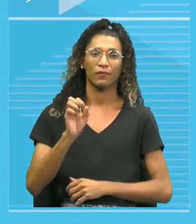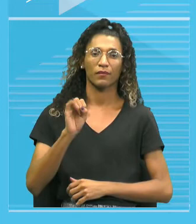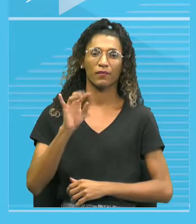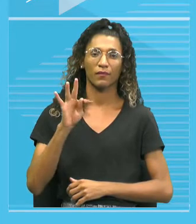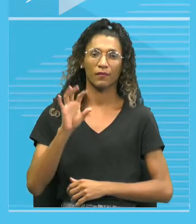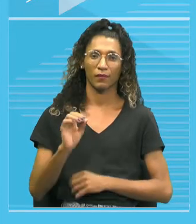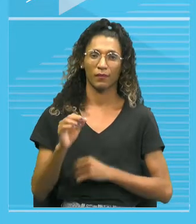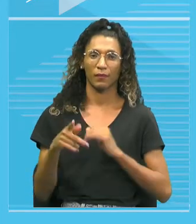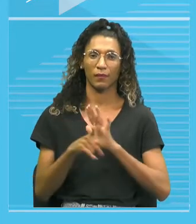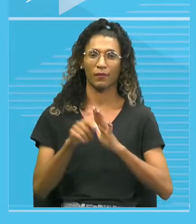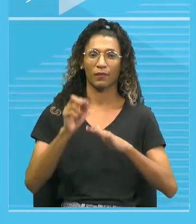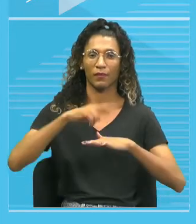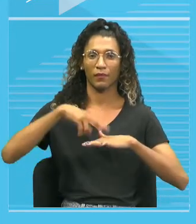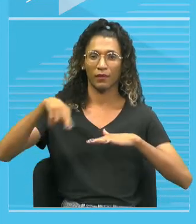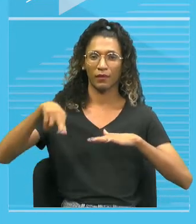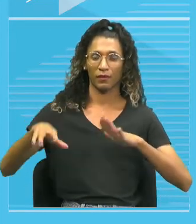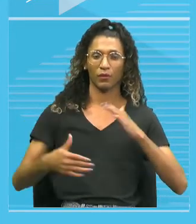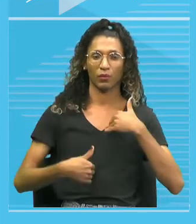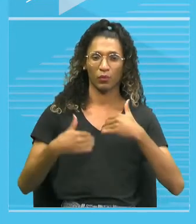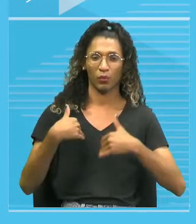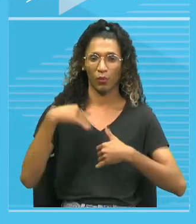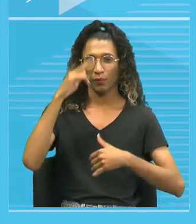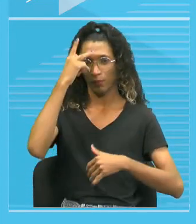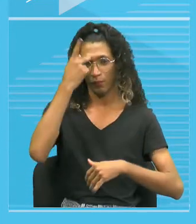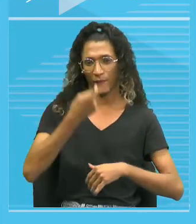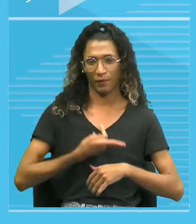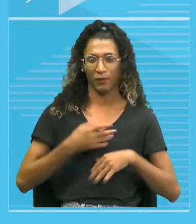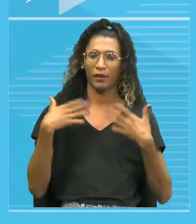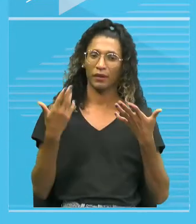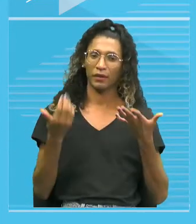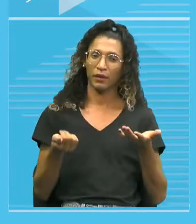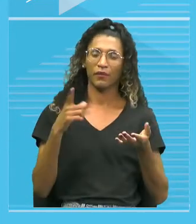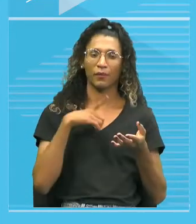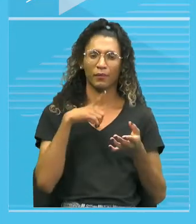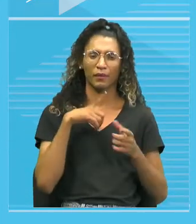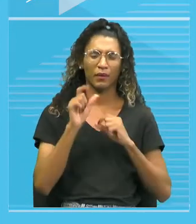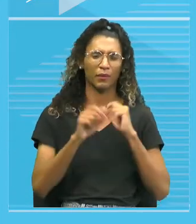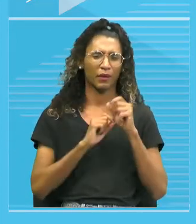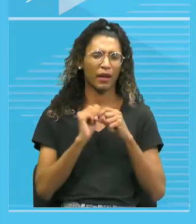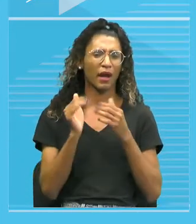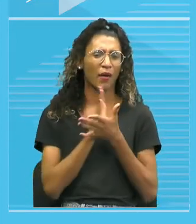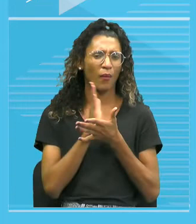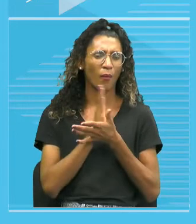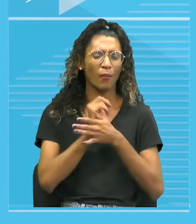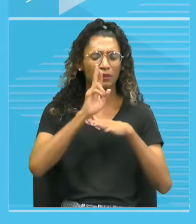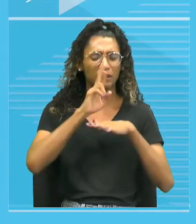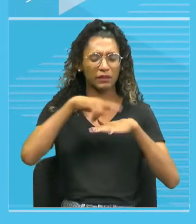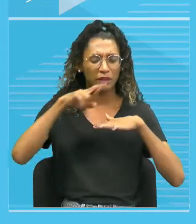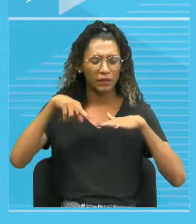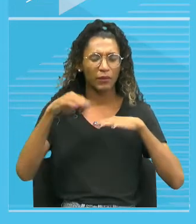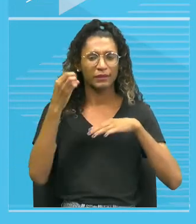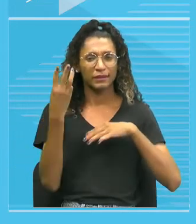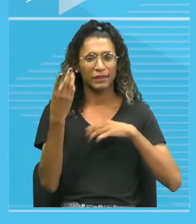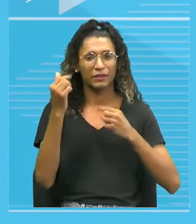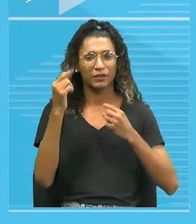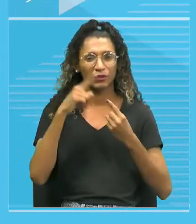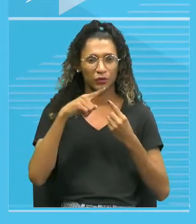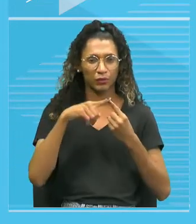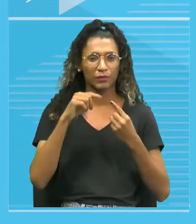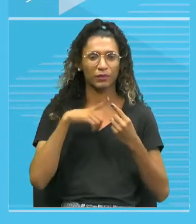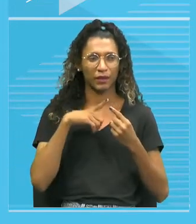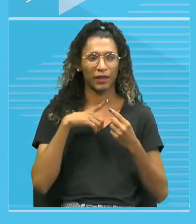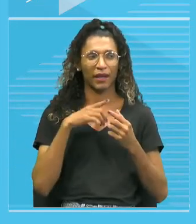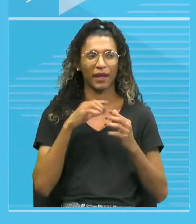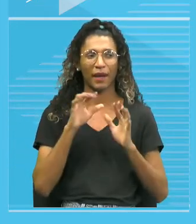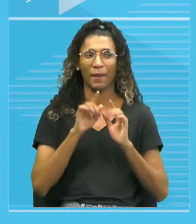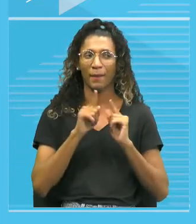humano. Tá? Então, nós temos aí radiações, assim, basicamente 3 tipos. Eu só estou botando 2 aí. Mas nós